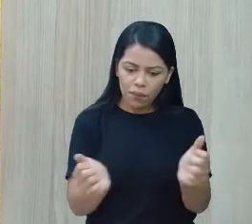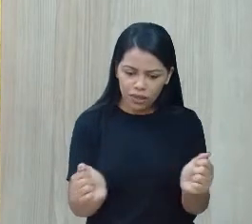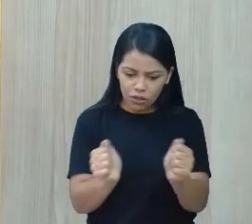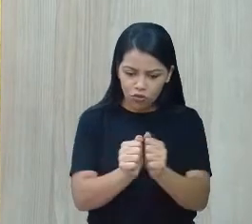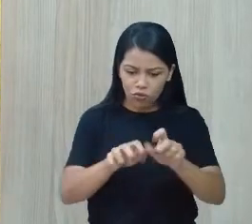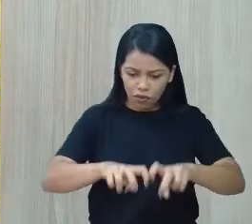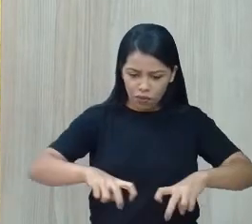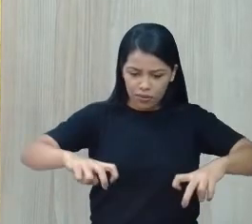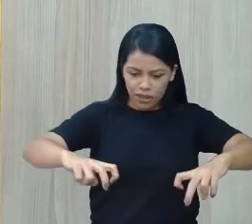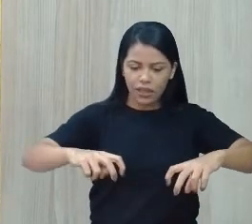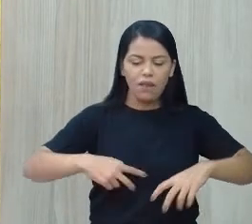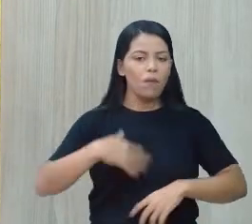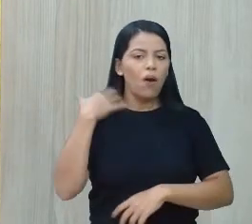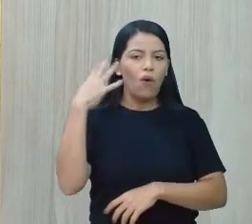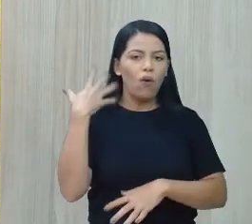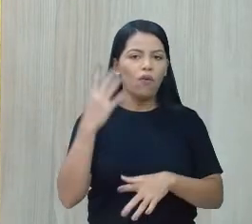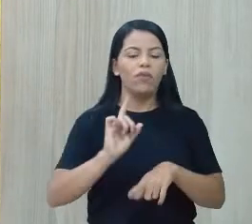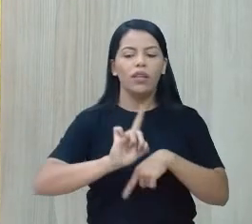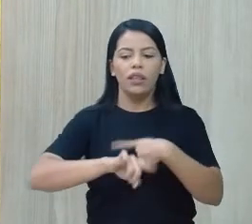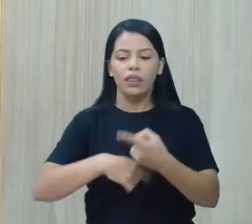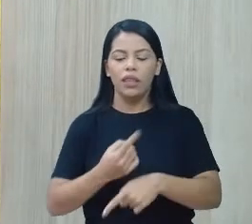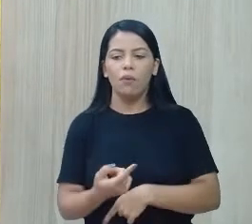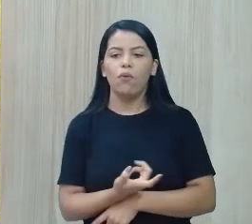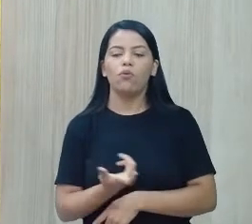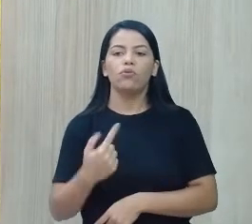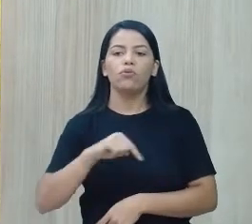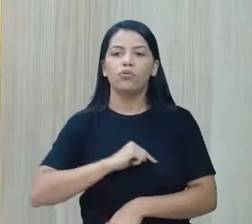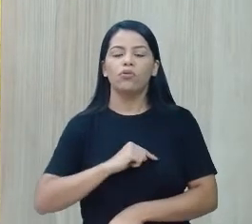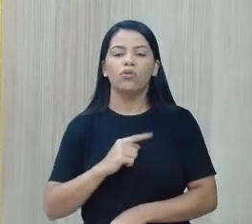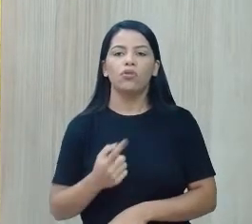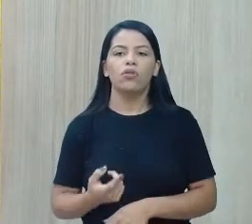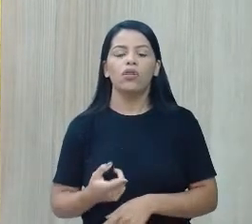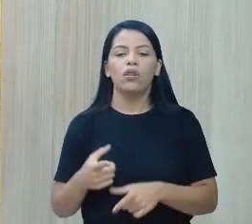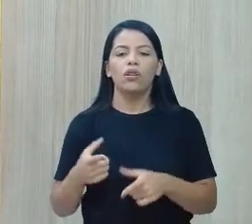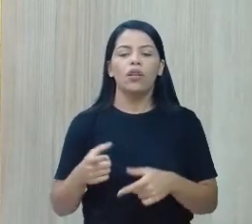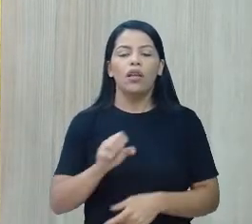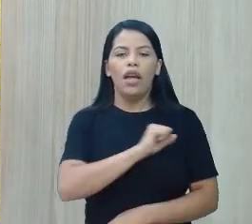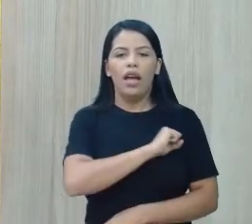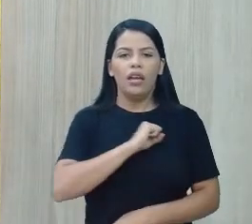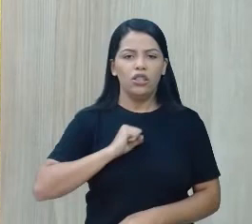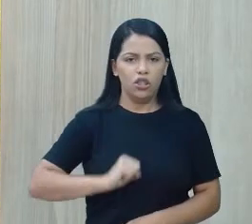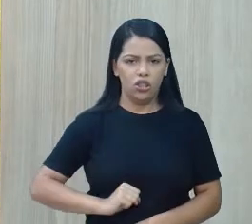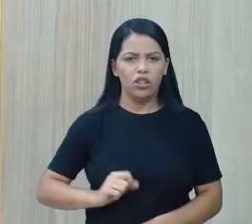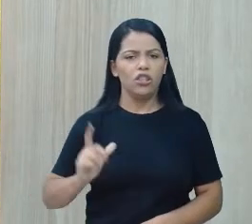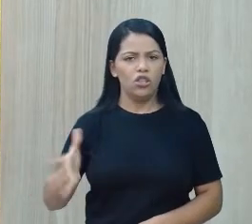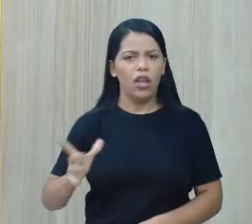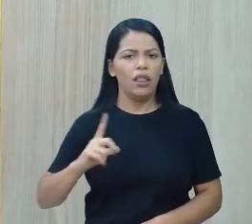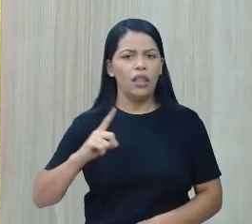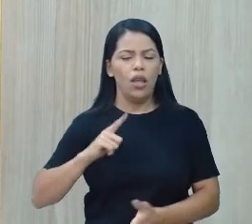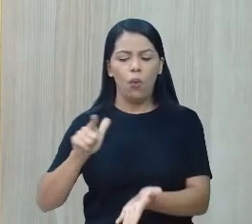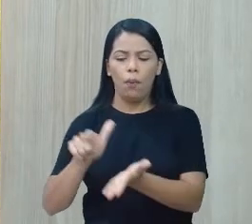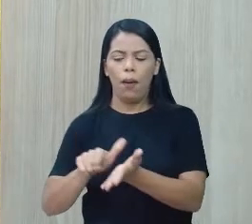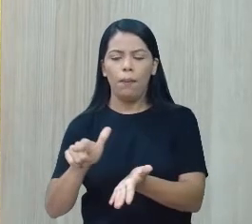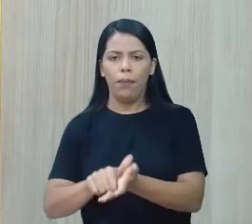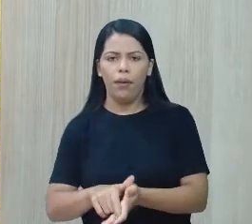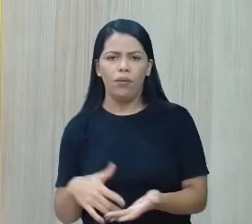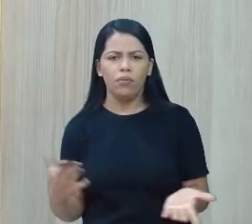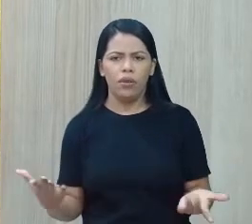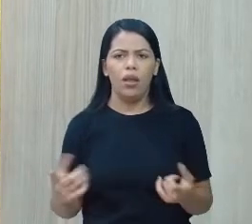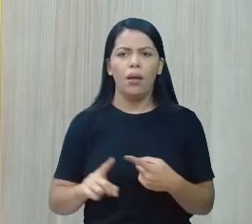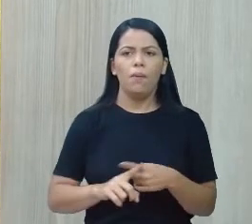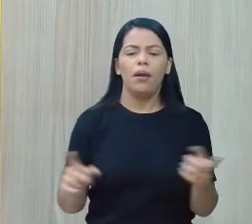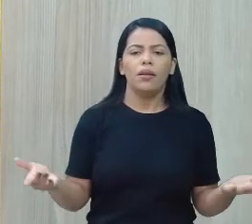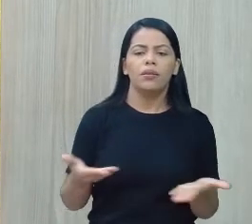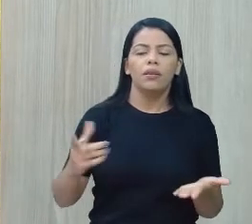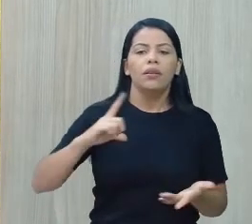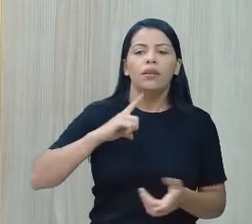aqui no Ocidente quem inventou o papel, né? A China já existia há um bom tempo. E hoje você tem aí